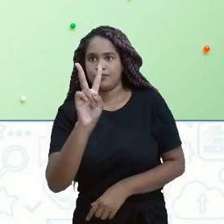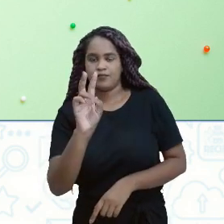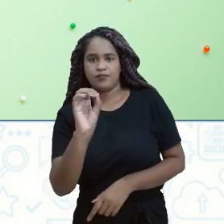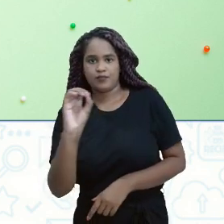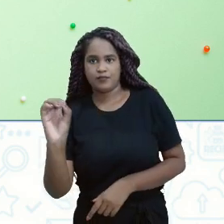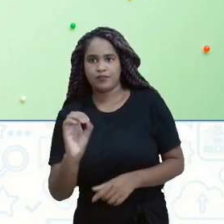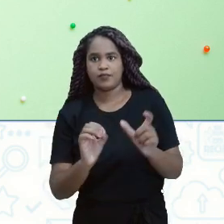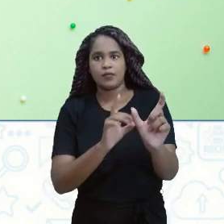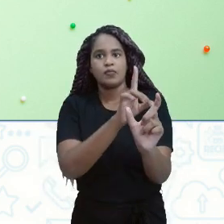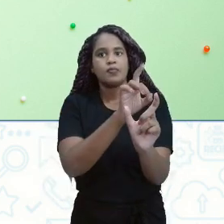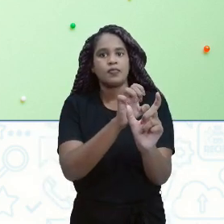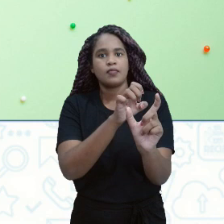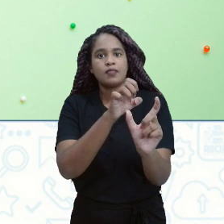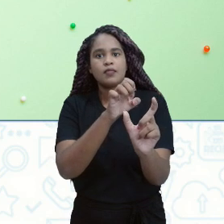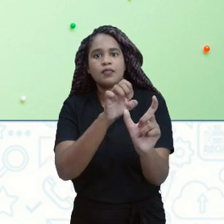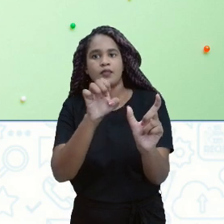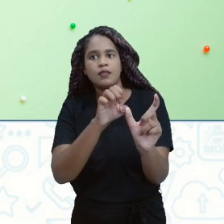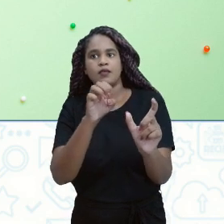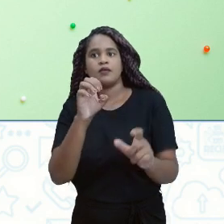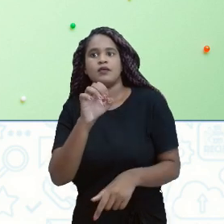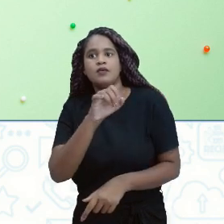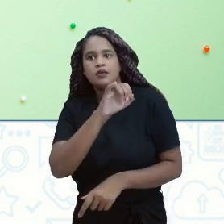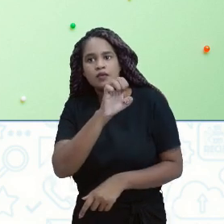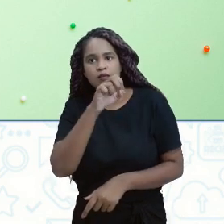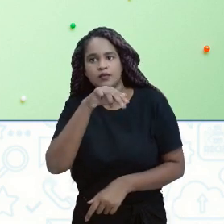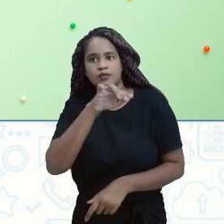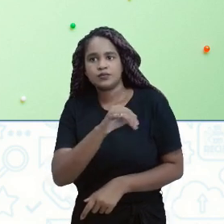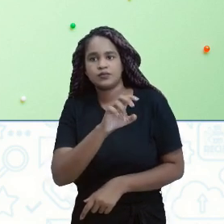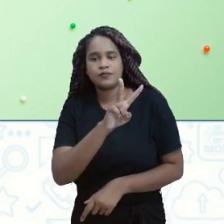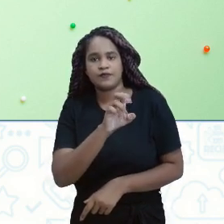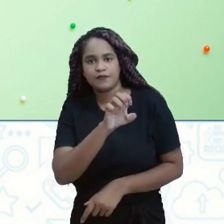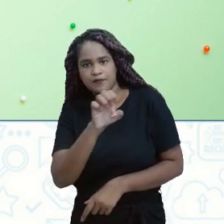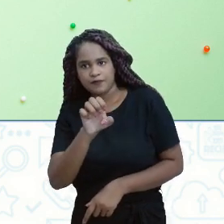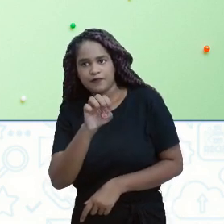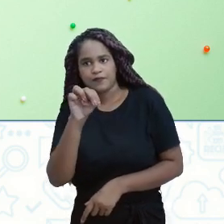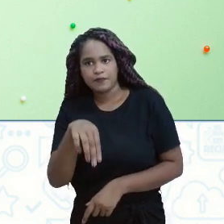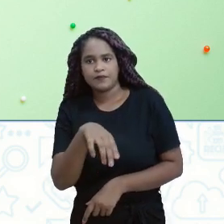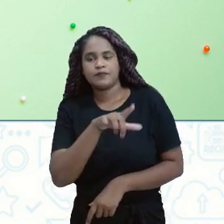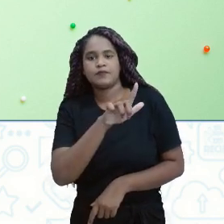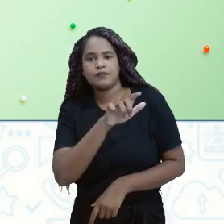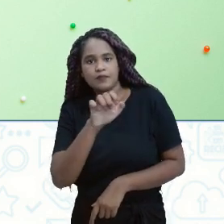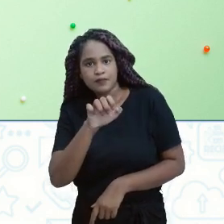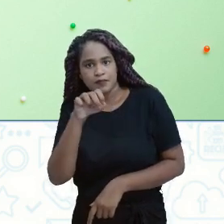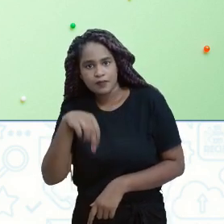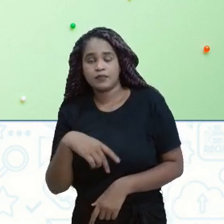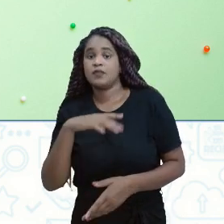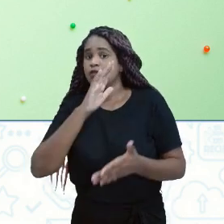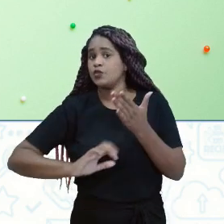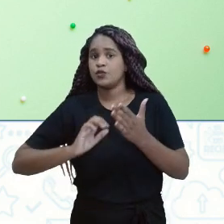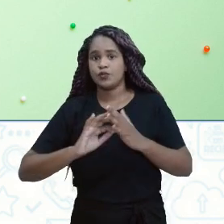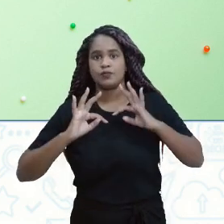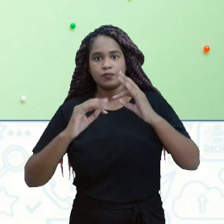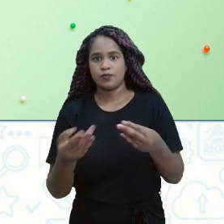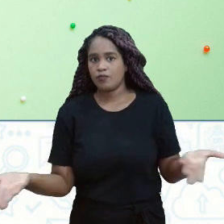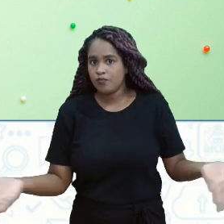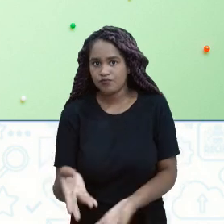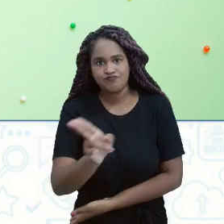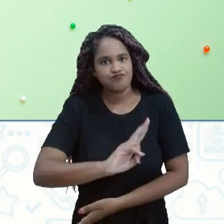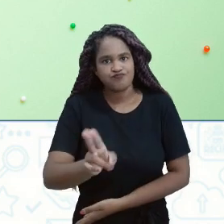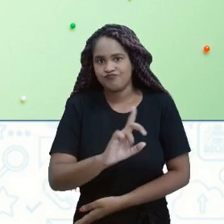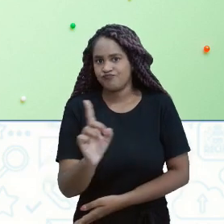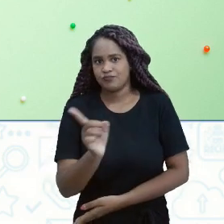Dem, enjoo, vem e lê. Então, todos esses acentos caíram, tá certo, gente? A gente não utiliza